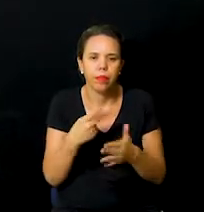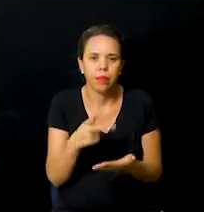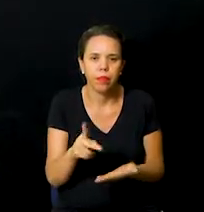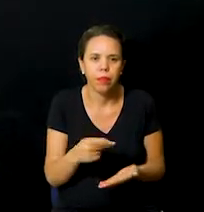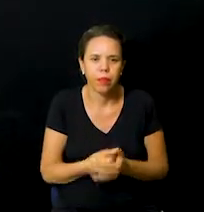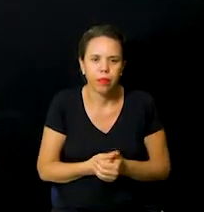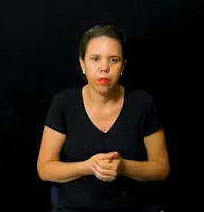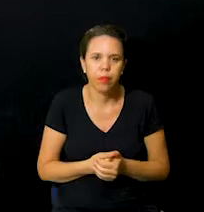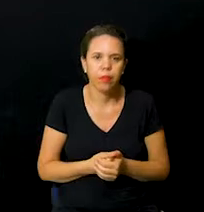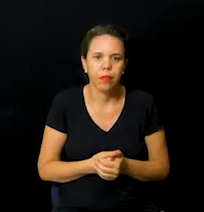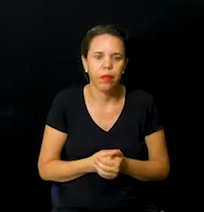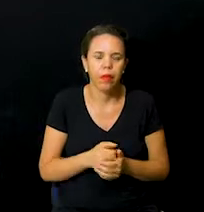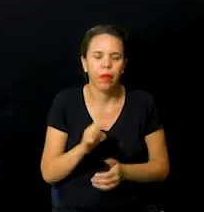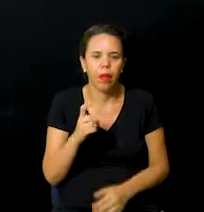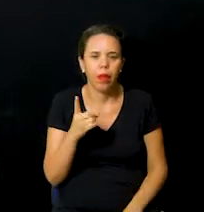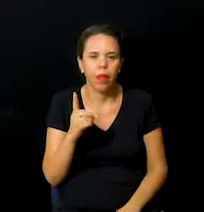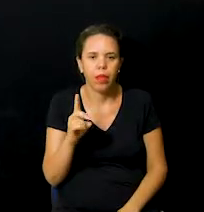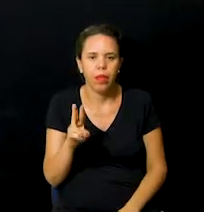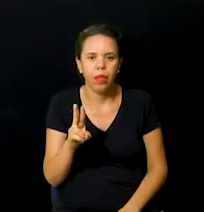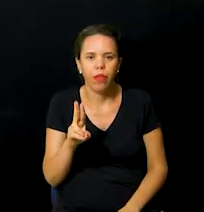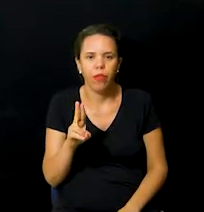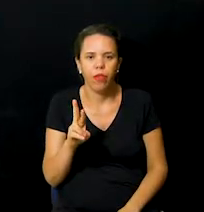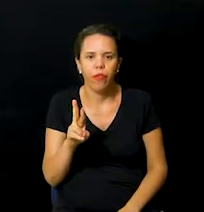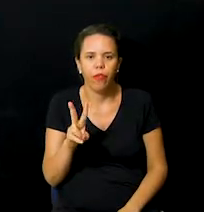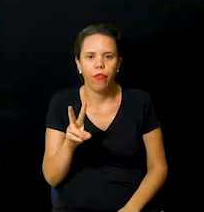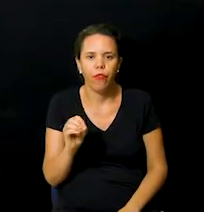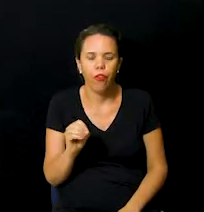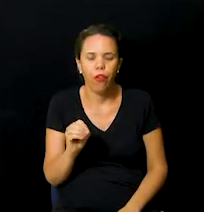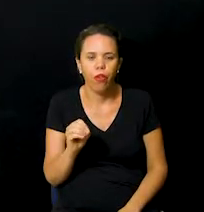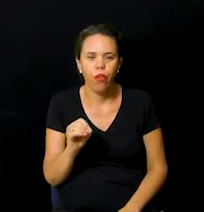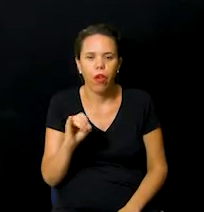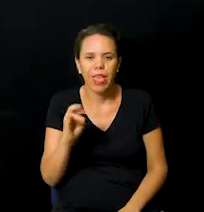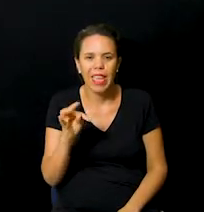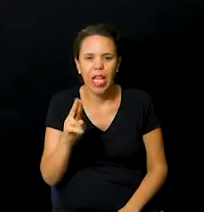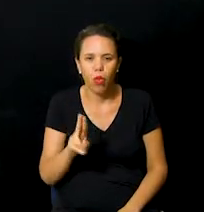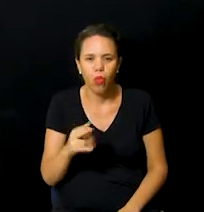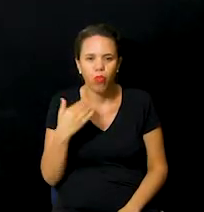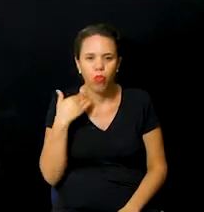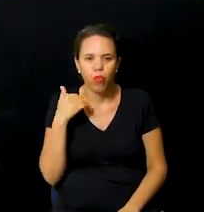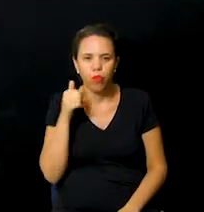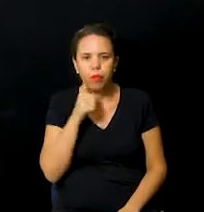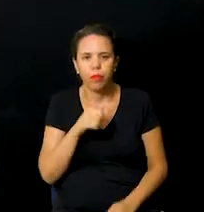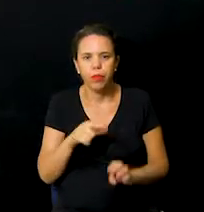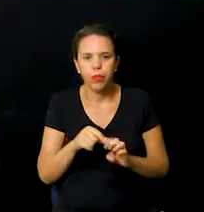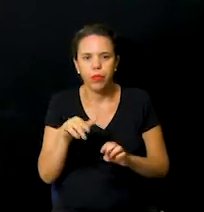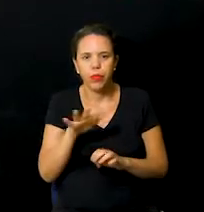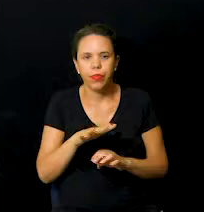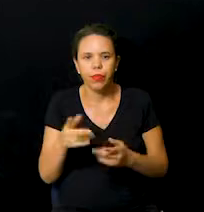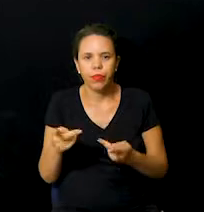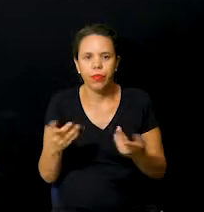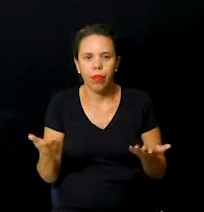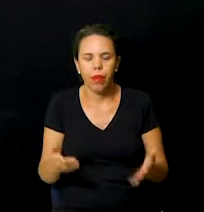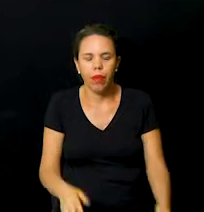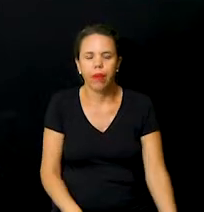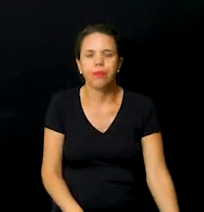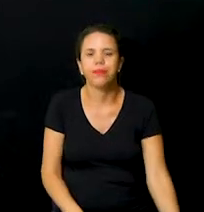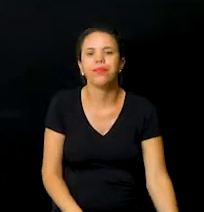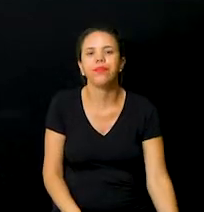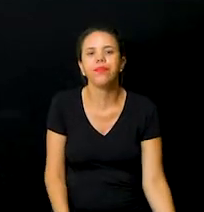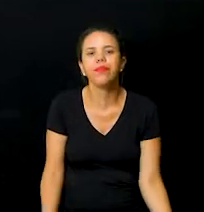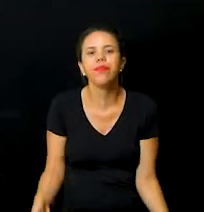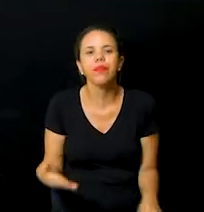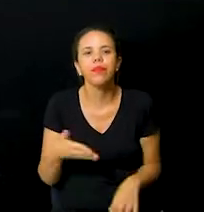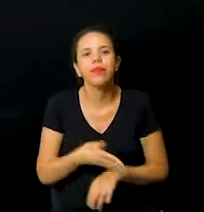a Escola de Você, a Endeavor e o Itaú Mulher Empreendedora, entre outros. E nossa